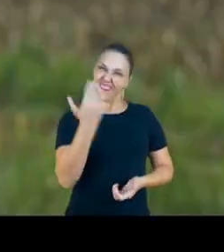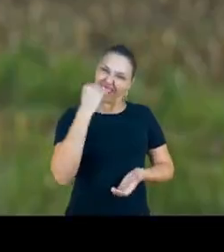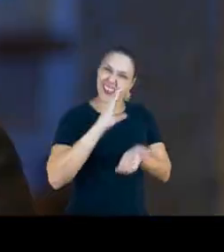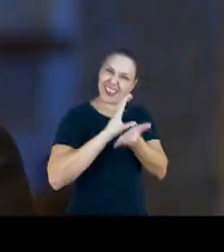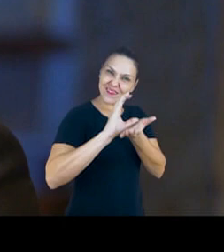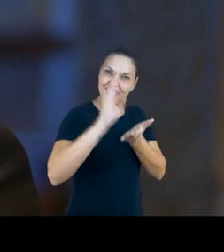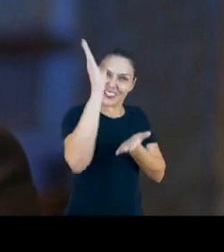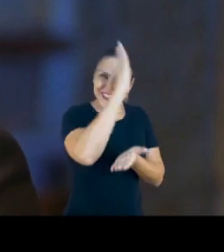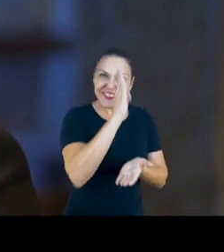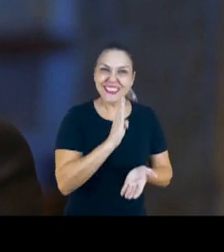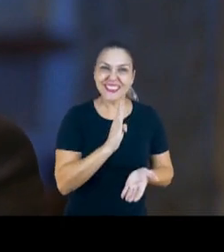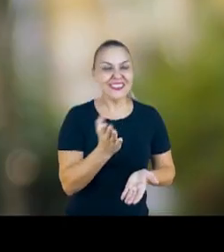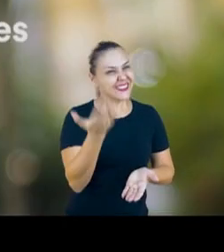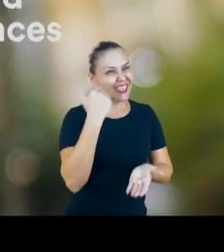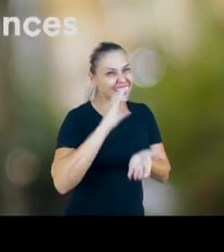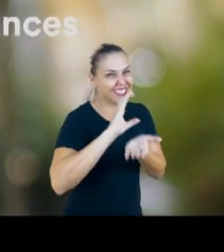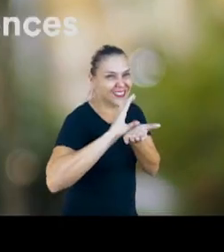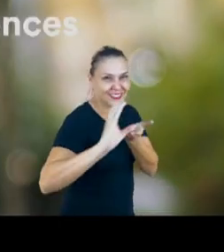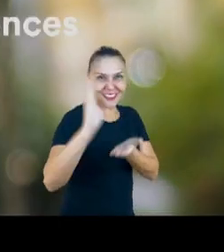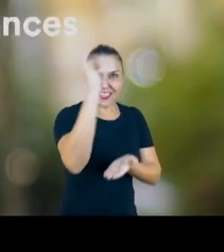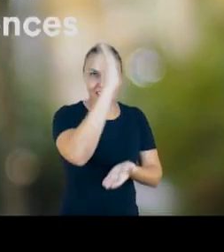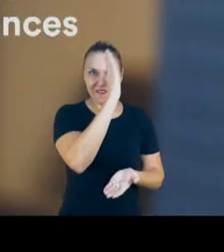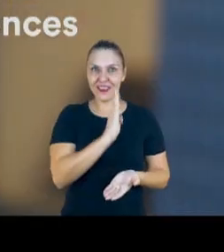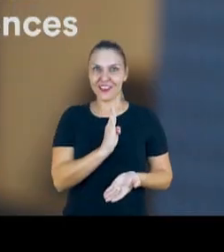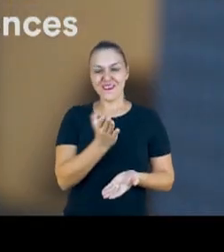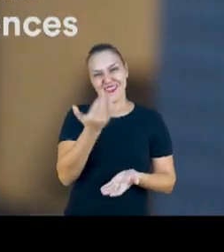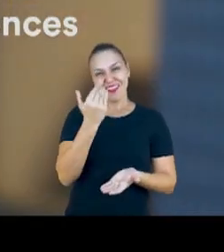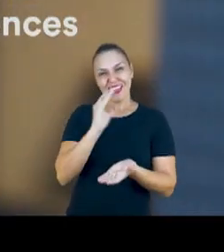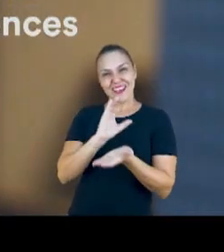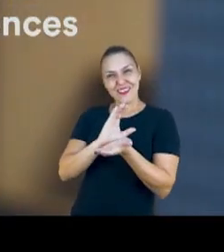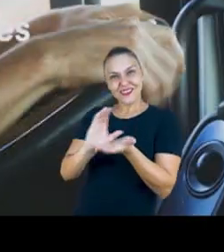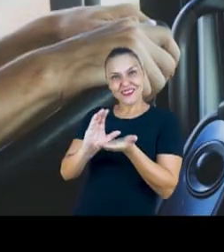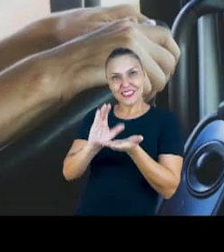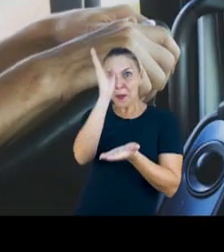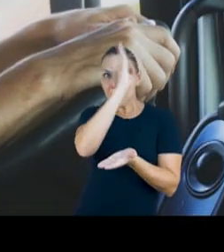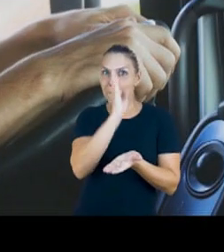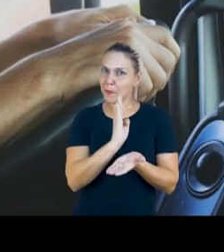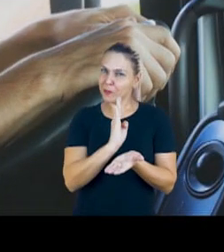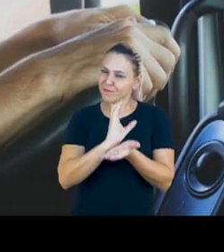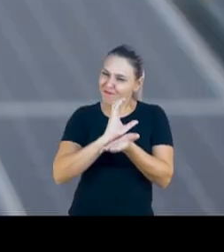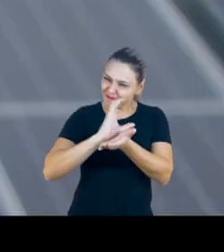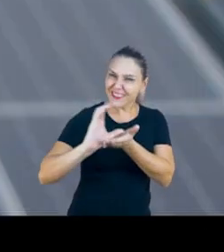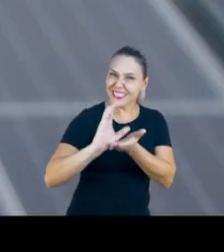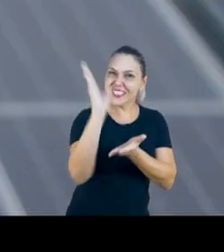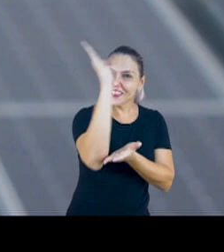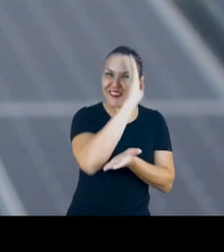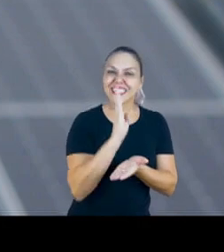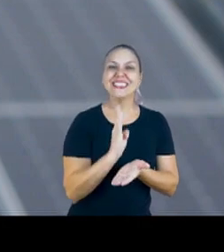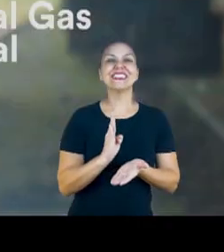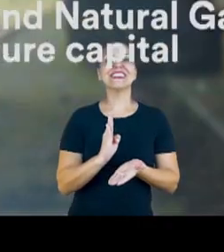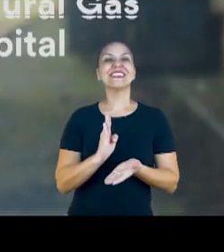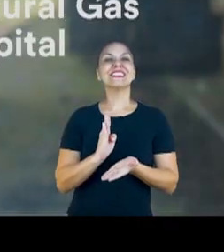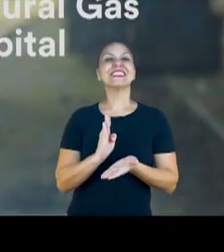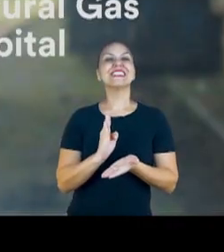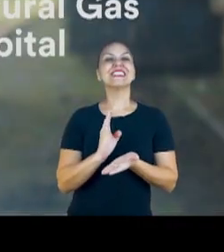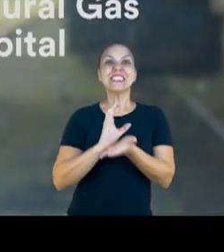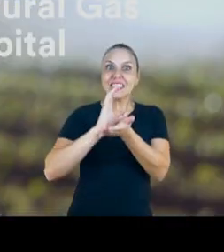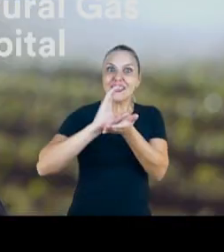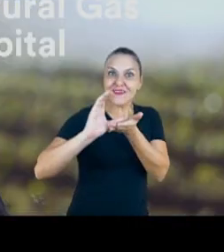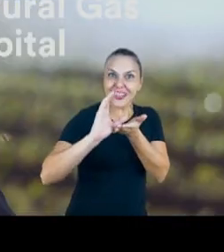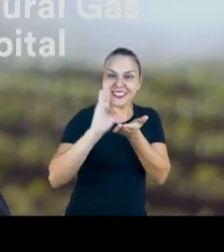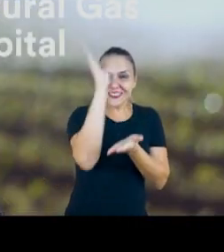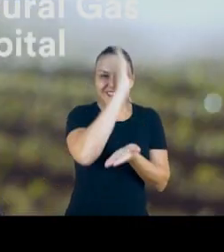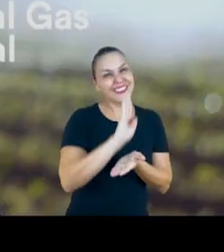Invista no Brasil. Invest in Brasil. Inviertas em Brasil. Invista no Brasil. Touti Taibasi. Invista no Brasil. Invest in